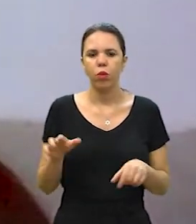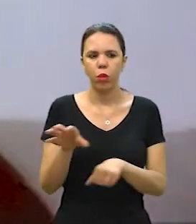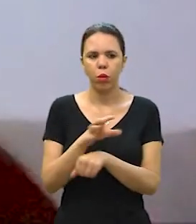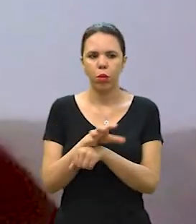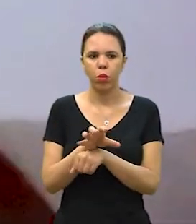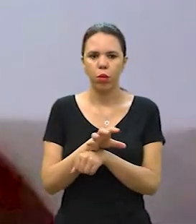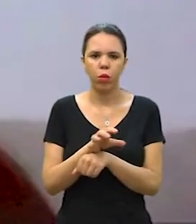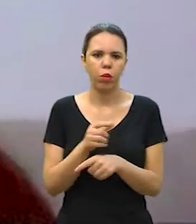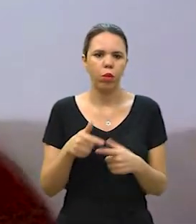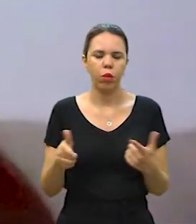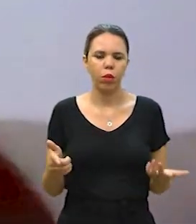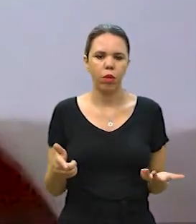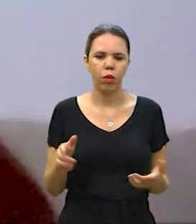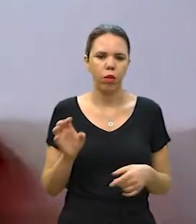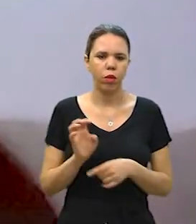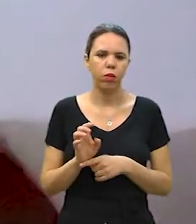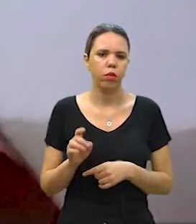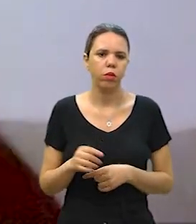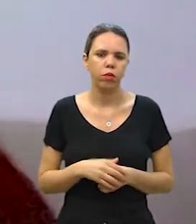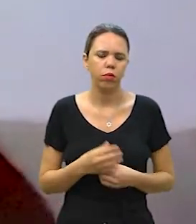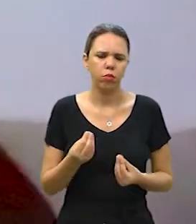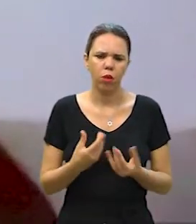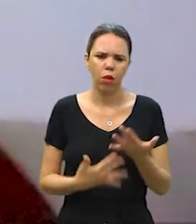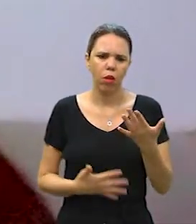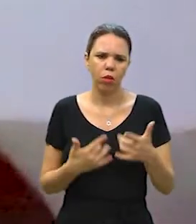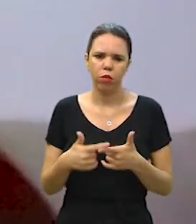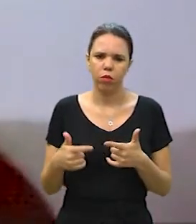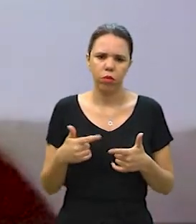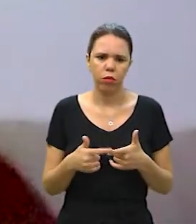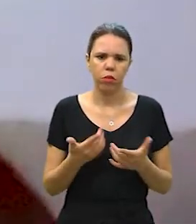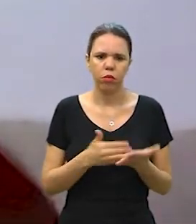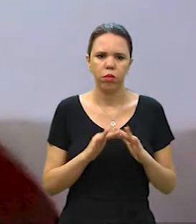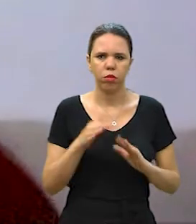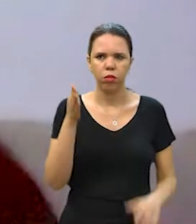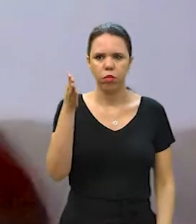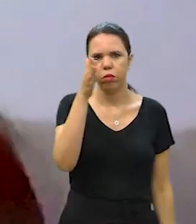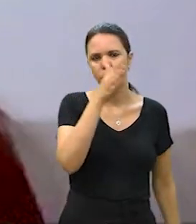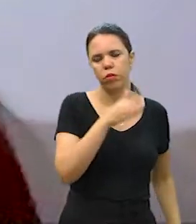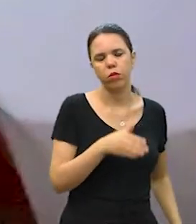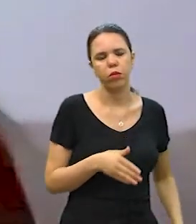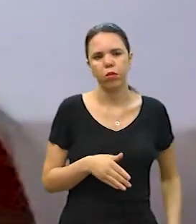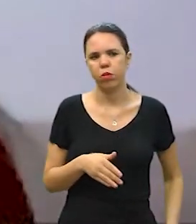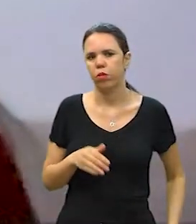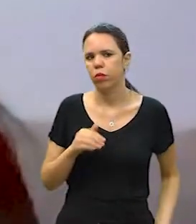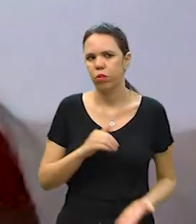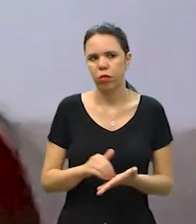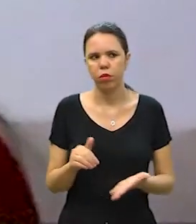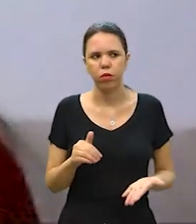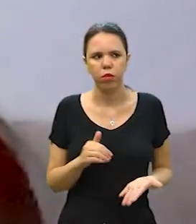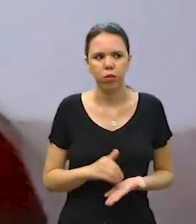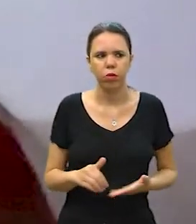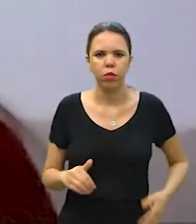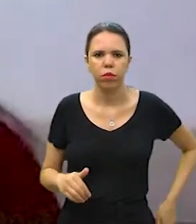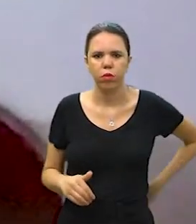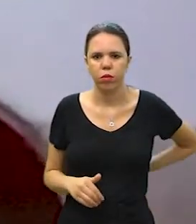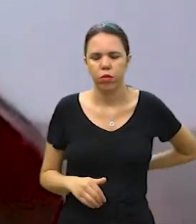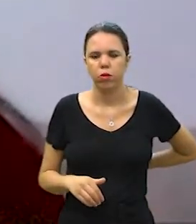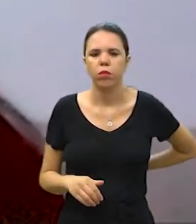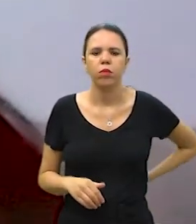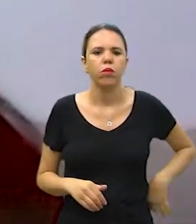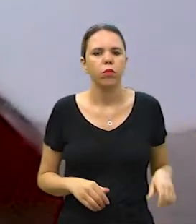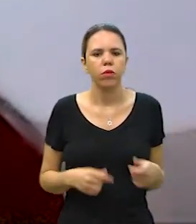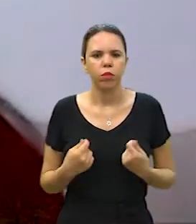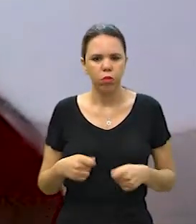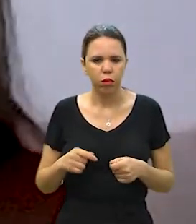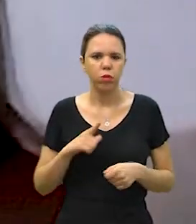ventilação. Mas a rede estadual, ela tem vários problemas em várias escolas. E o secretário, né, o secretário Rosselli, que teria que